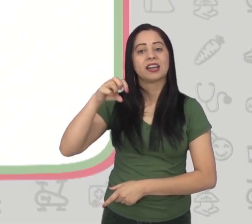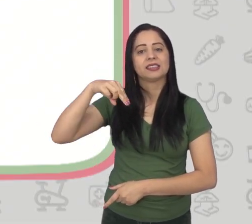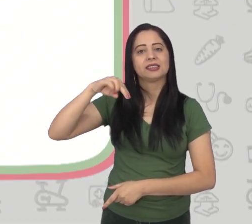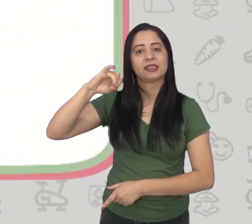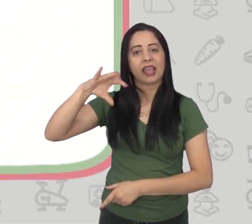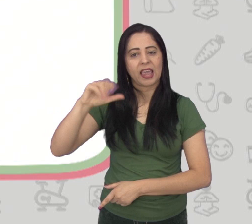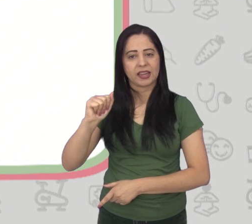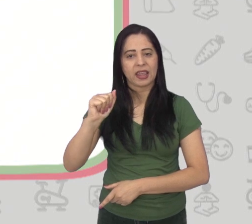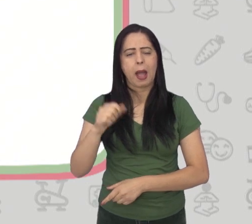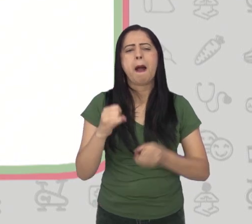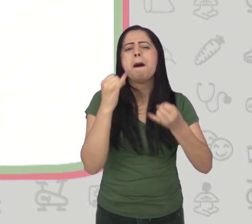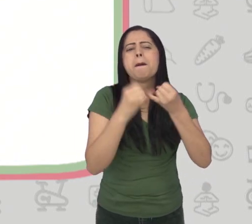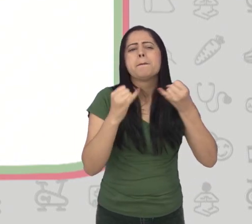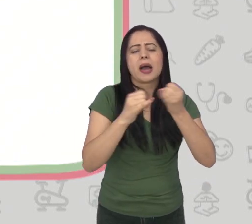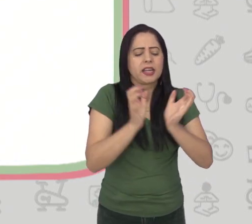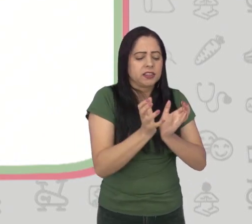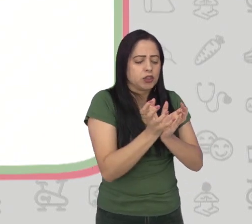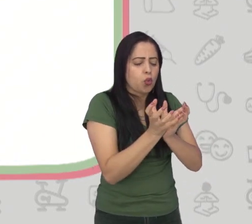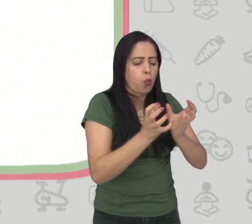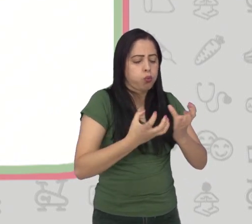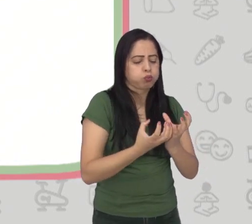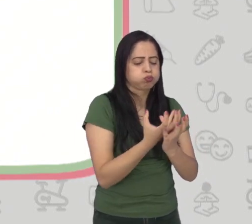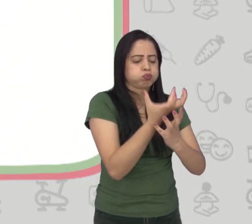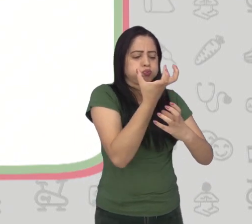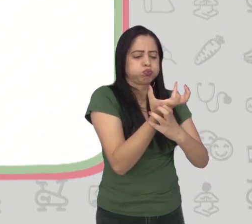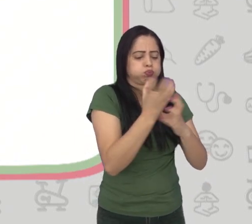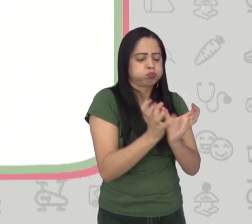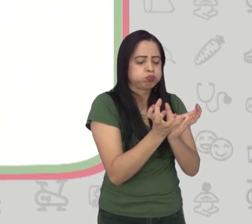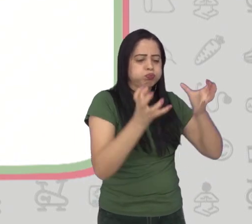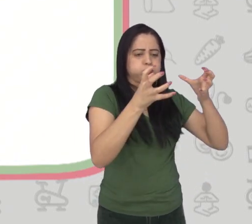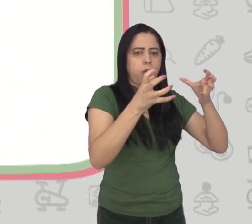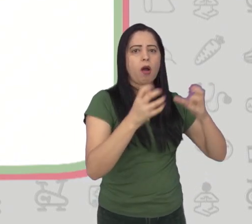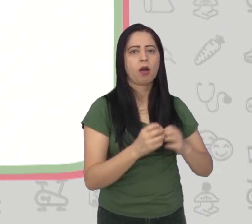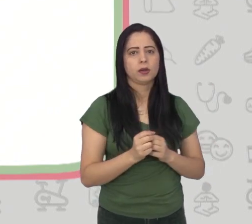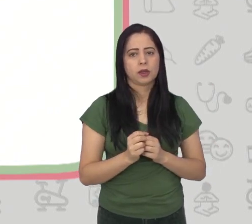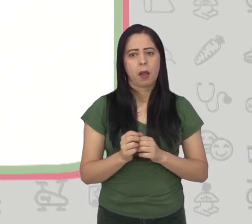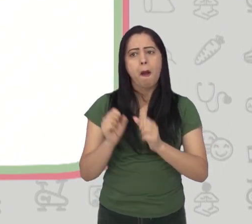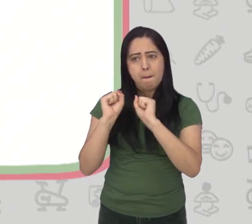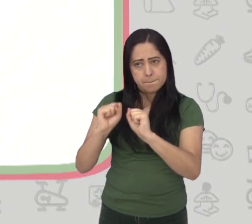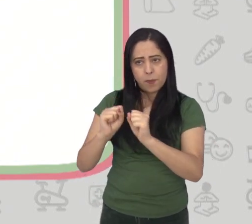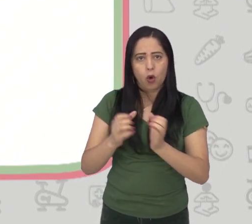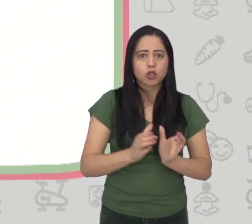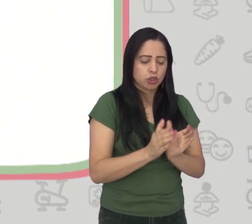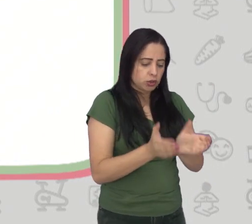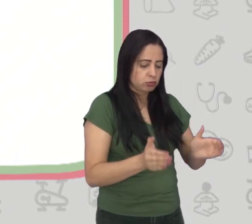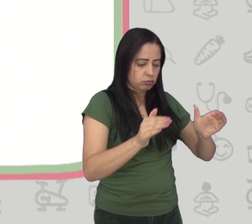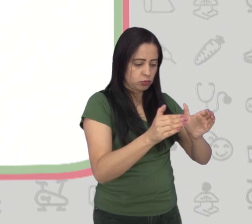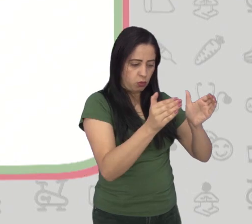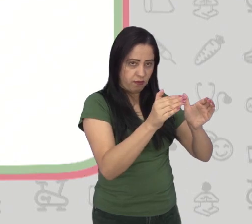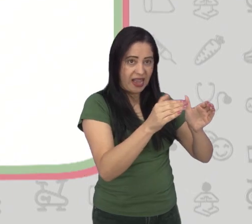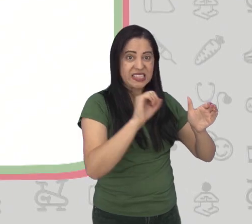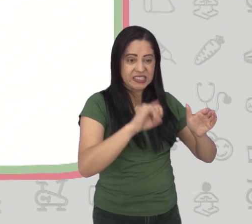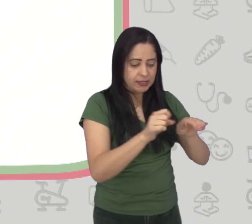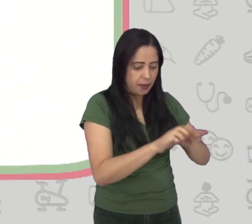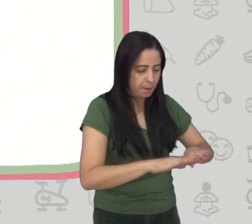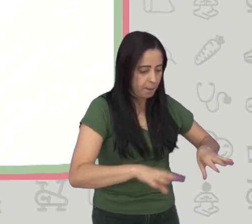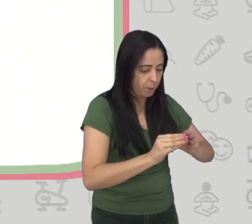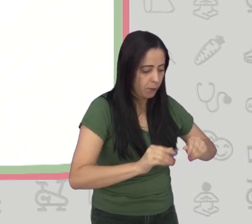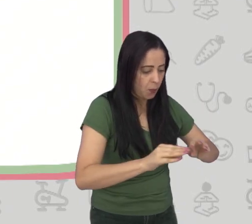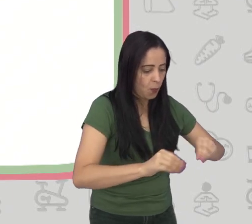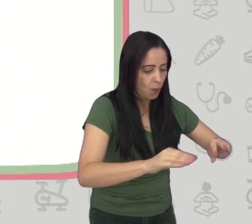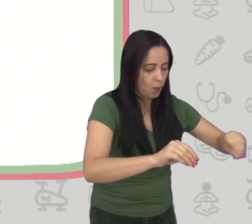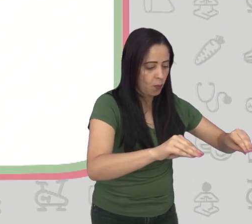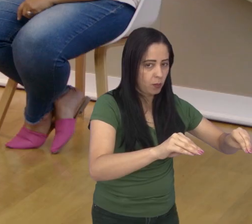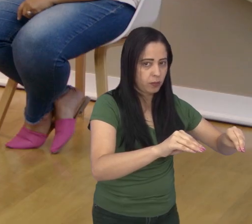É um arbusto, né? Arbusto. É possível cultivar ela no vaso? Sim, com bastante cuidado. Na terra, né, no chão,